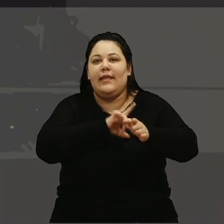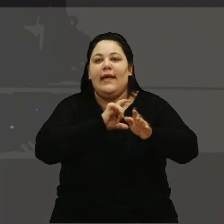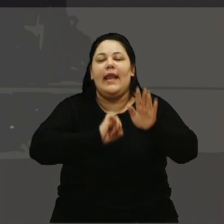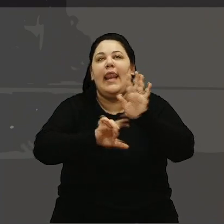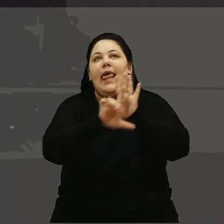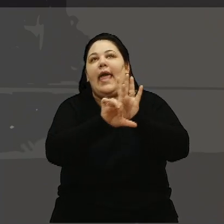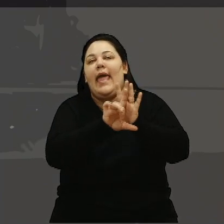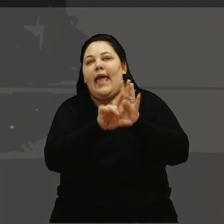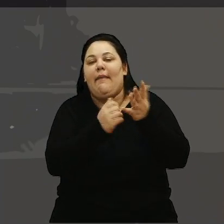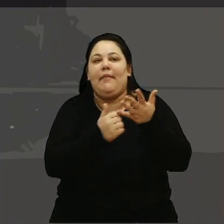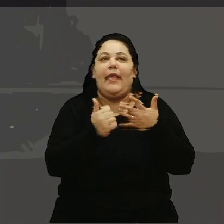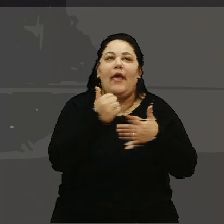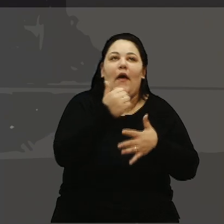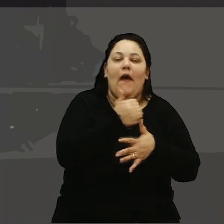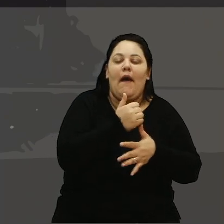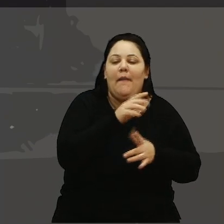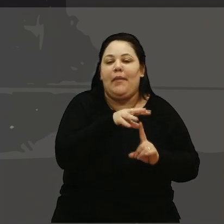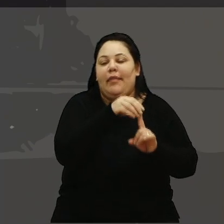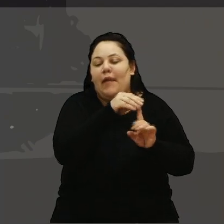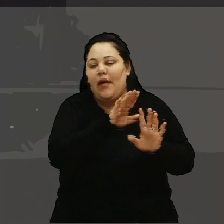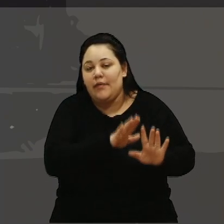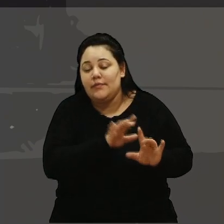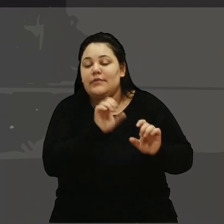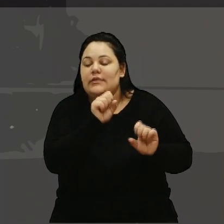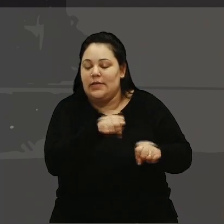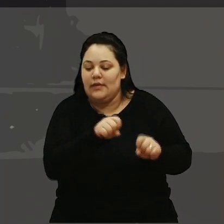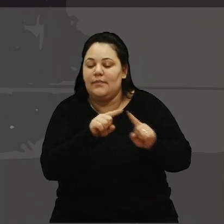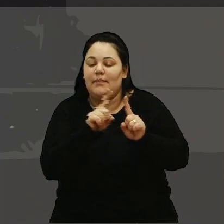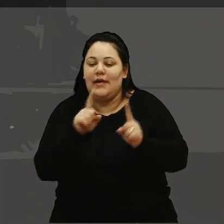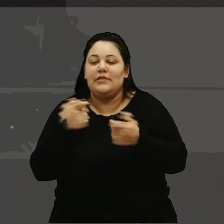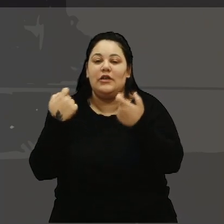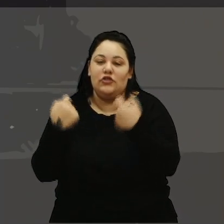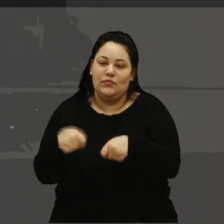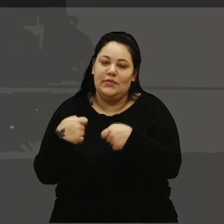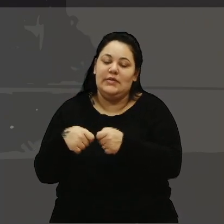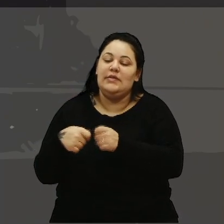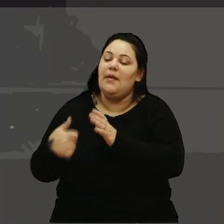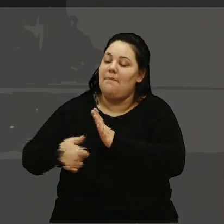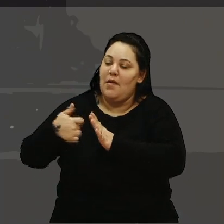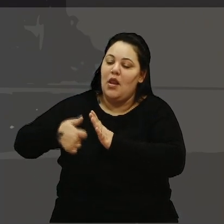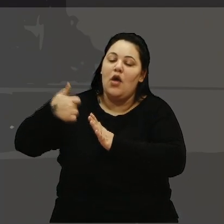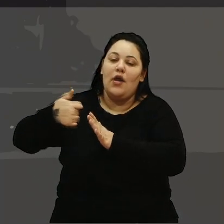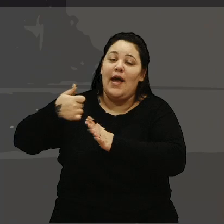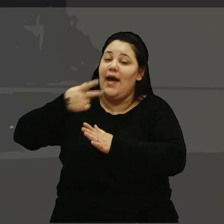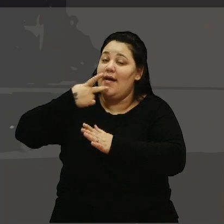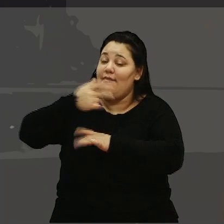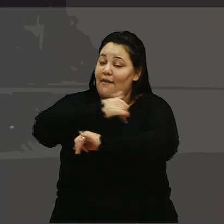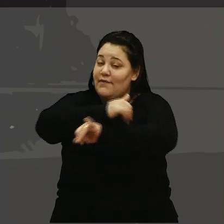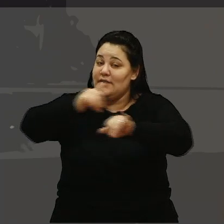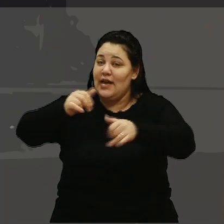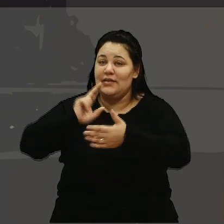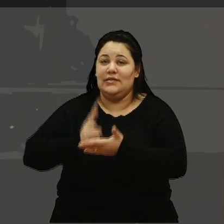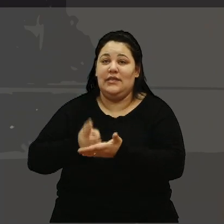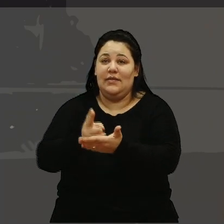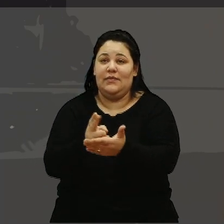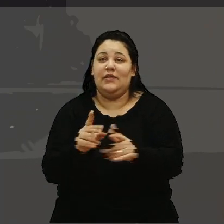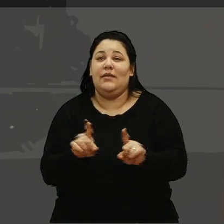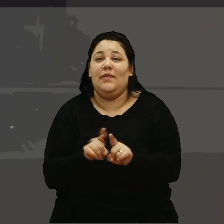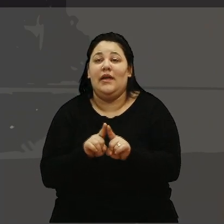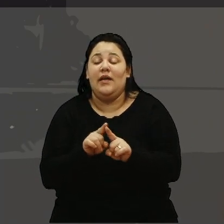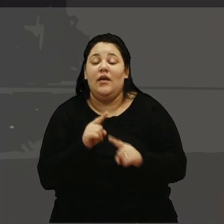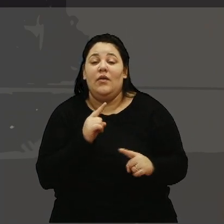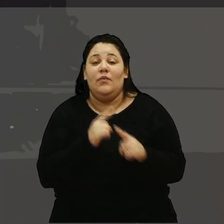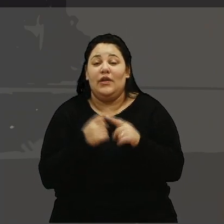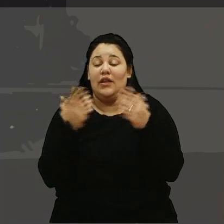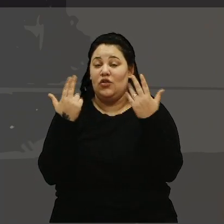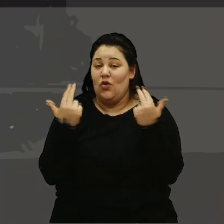de preferência? Sim, porém a gente sabe que a gente precisa sempre, né, reforçar essa situação, porque normalmente as